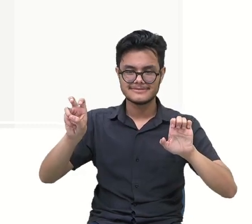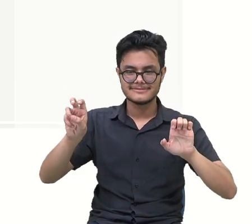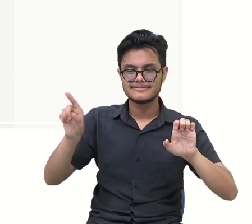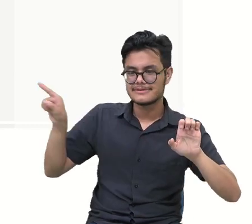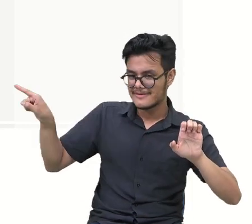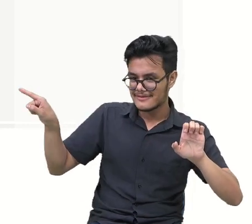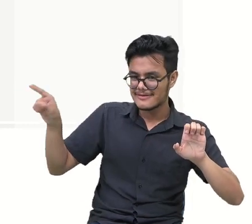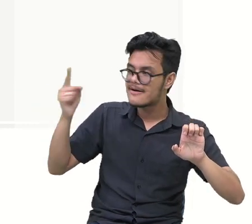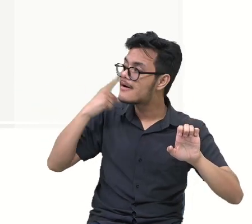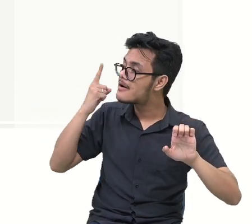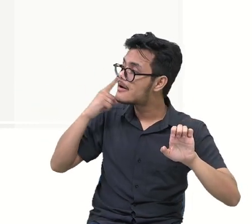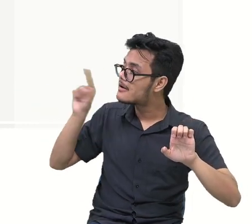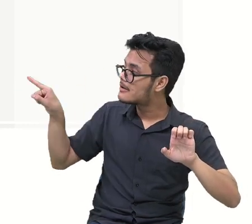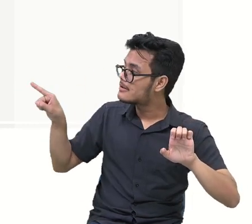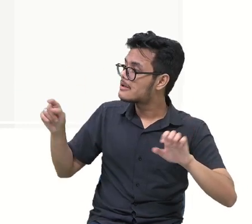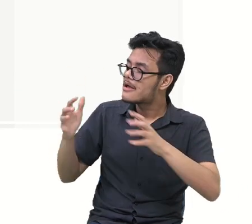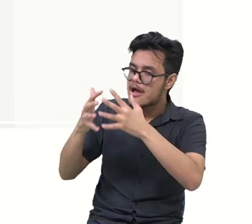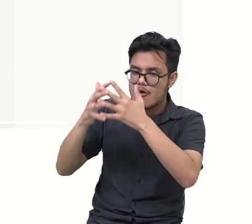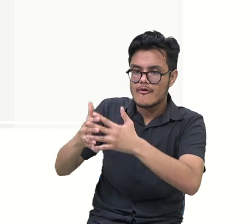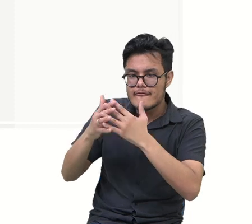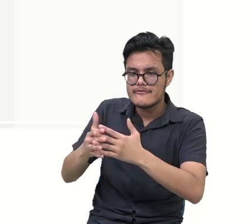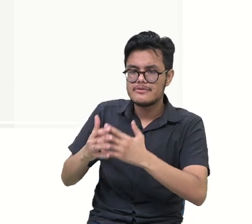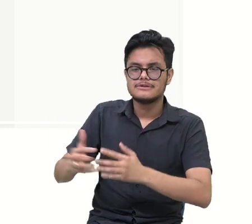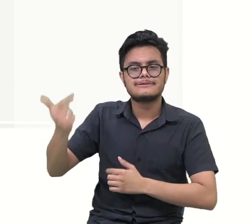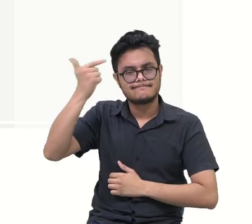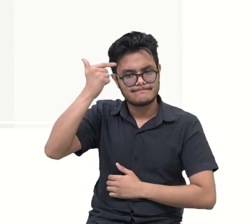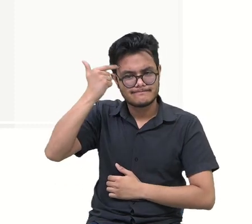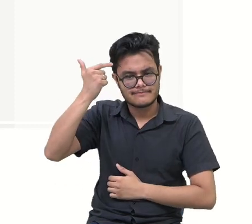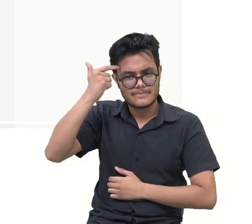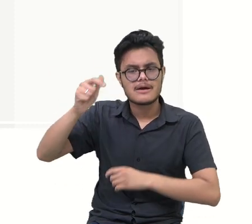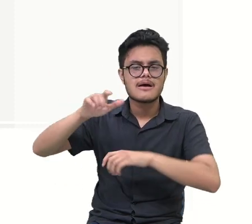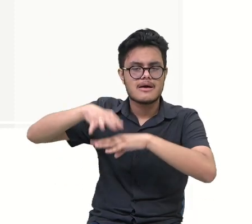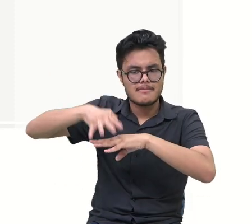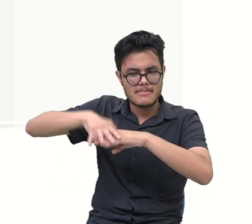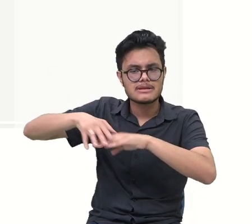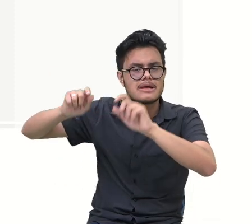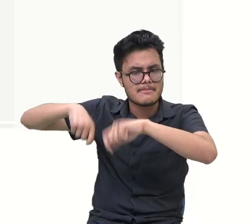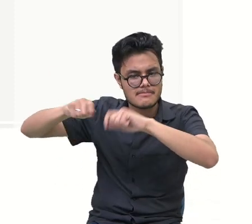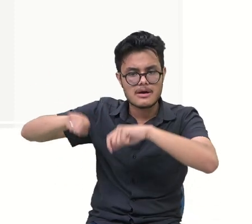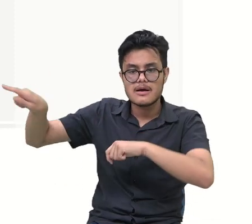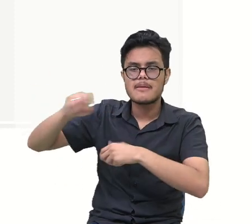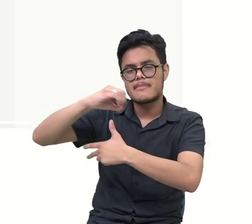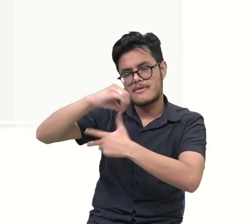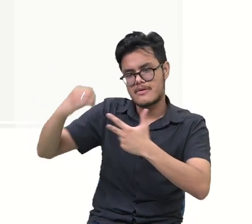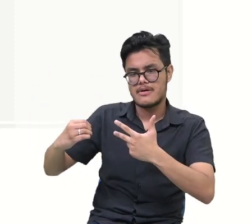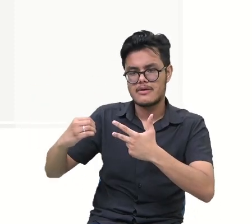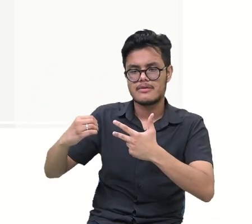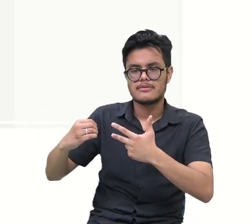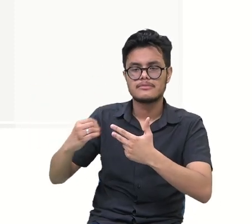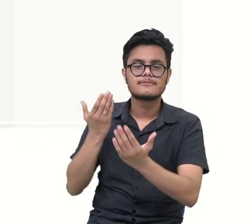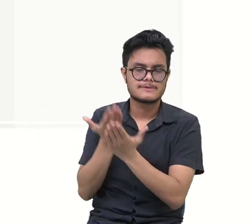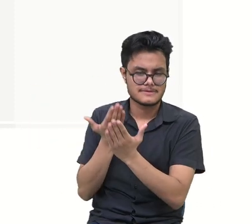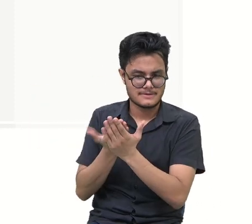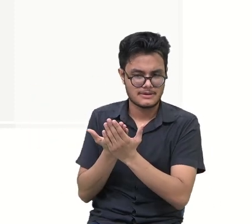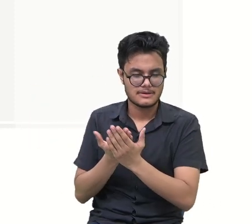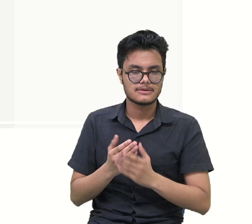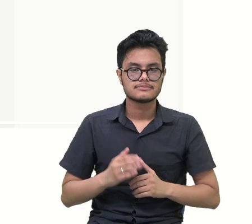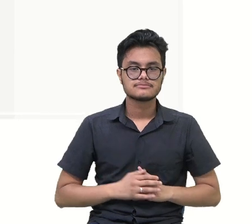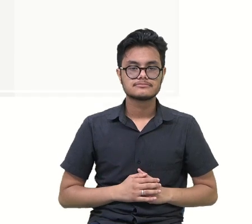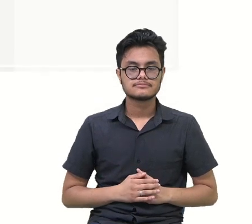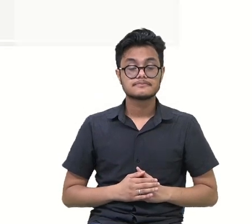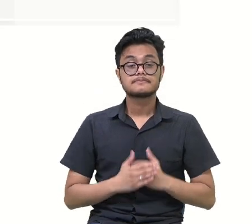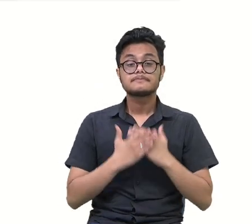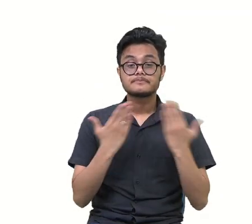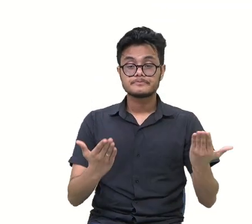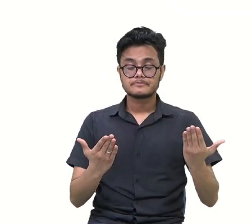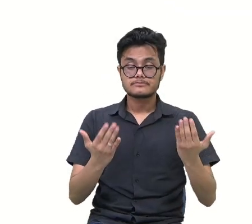tá? Justamente para testar o preparo do candidato nessa situação aí, tá bom? Então, nesse caso, pessoal, a